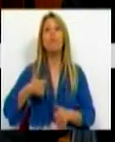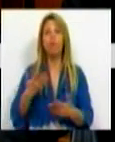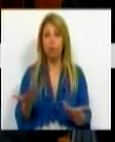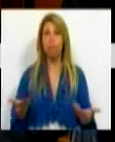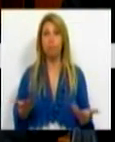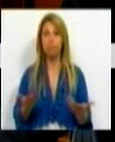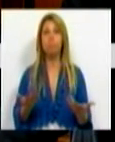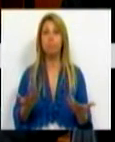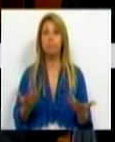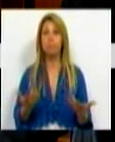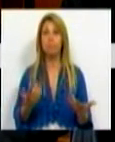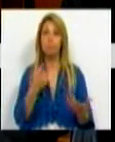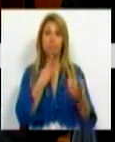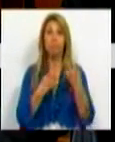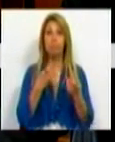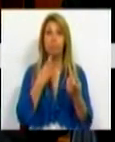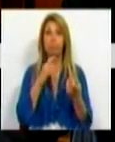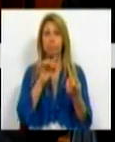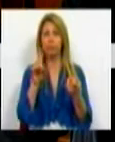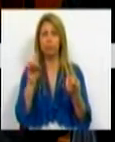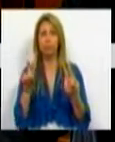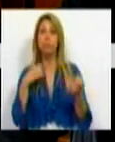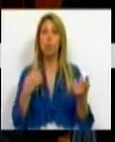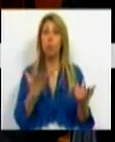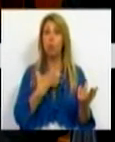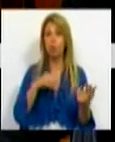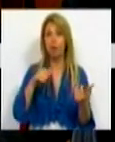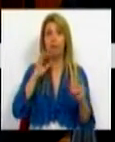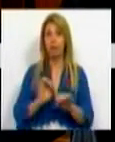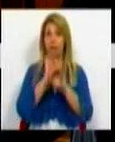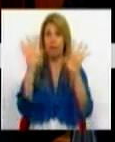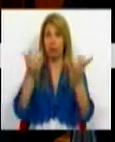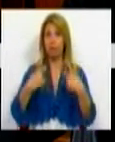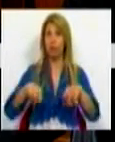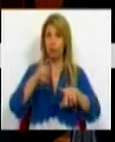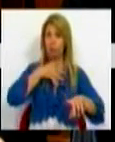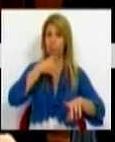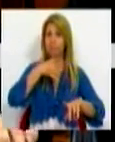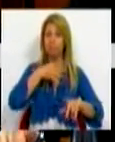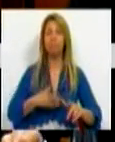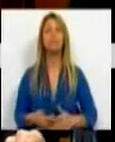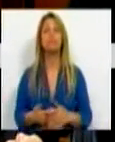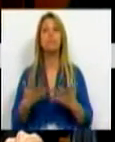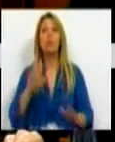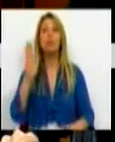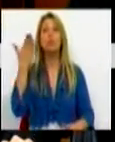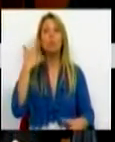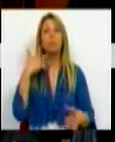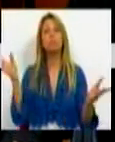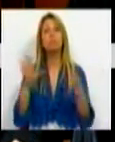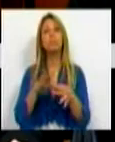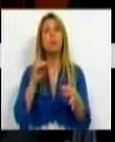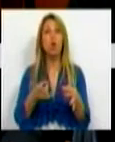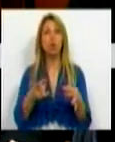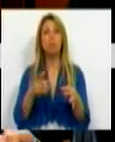de questões que nós gostaríamos de ver esclarecidas nesta audição. Uma primeira tem a ver, de facto, com